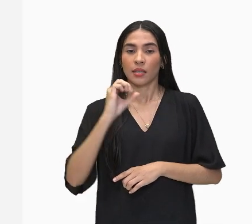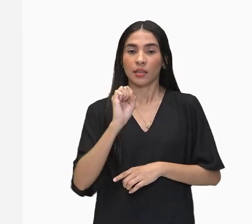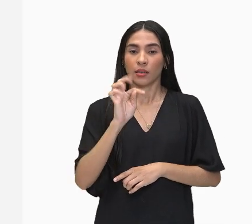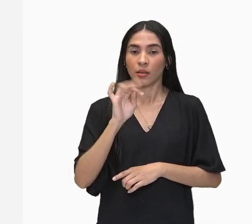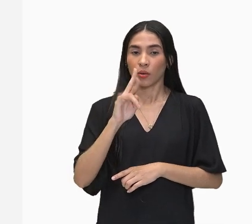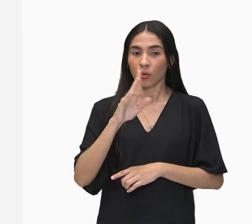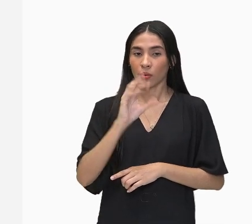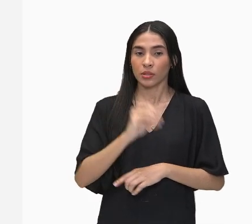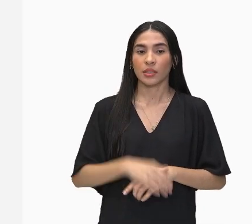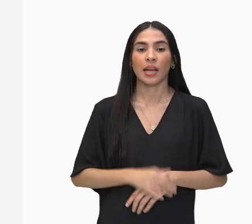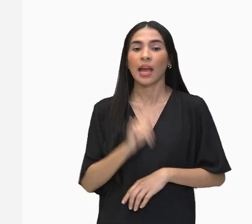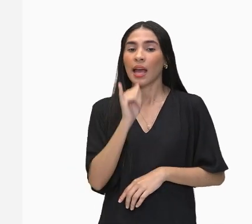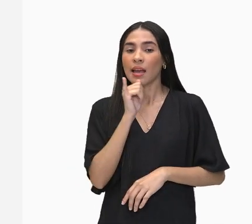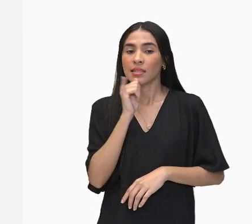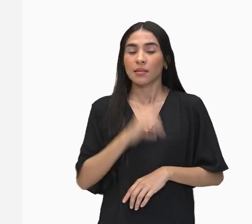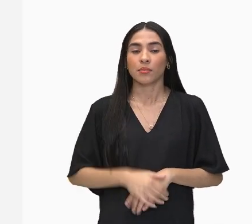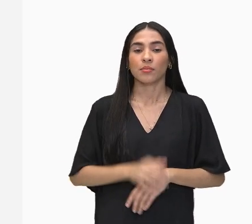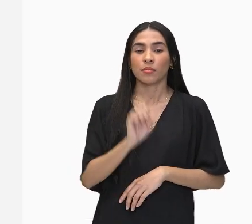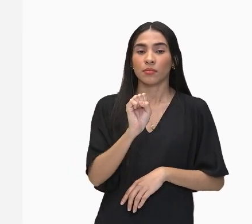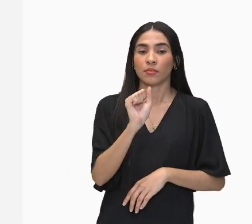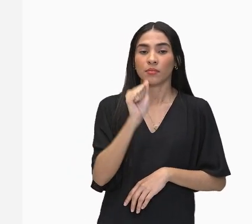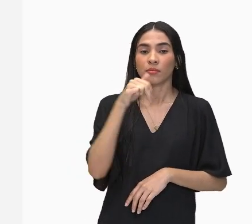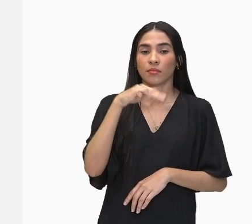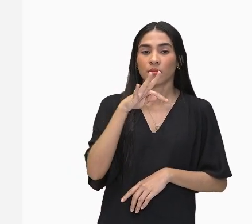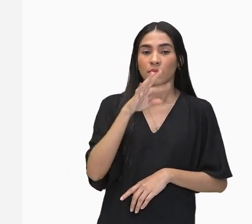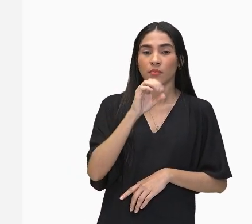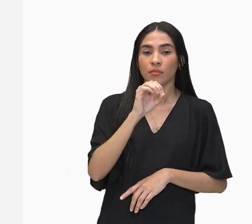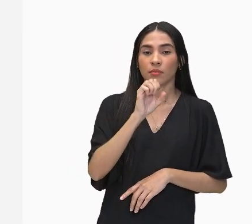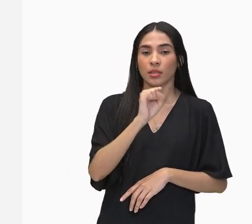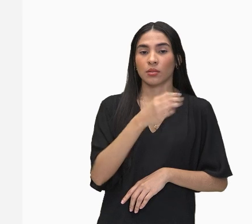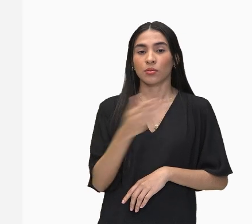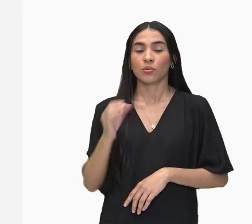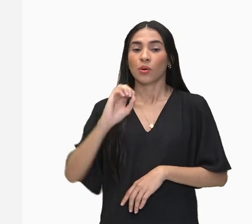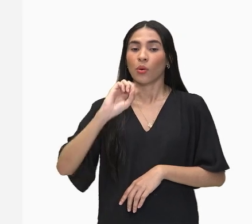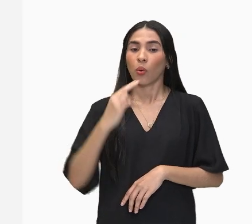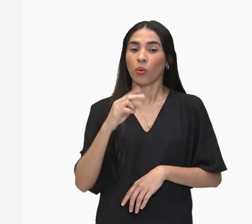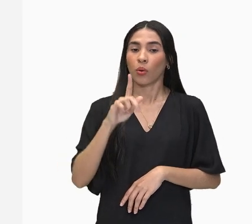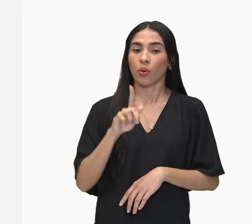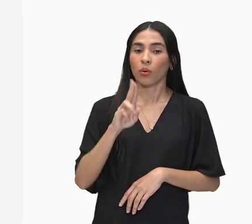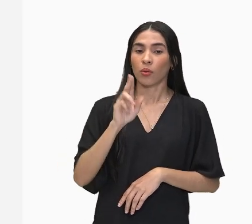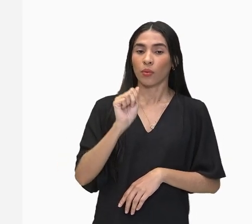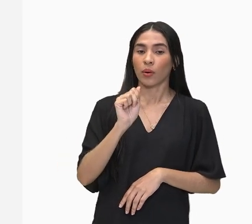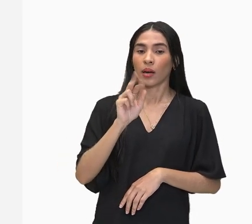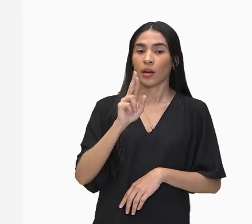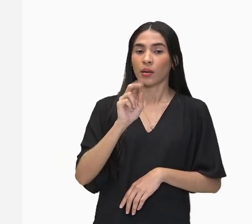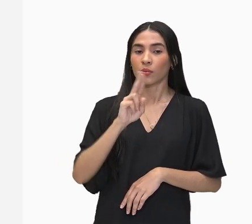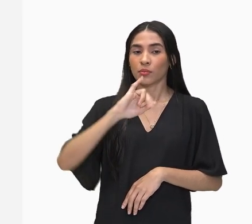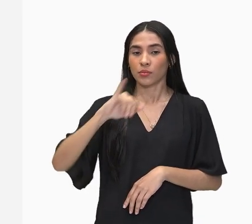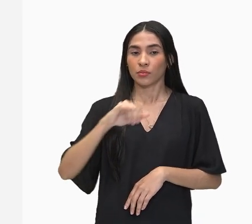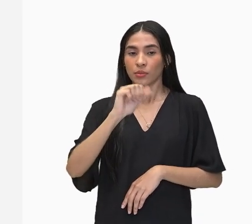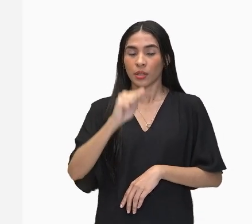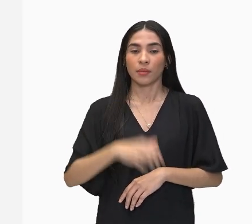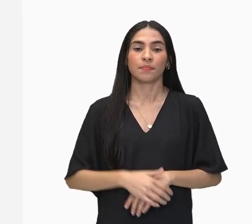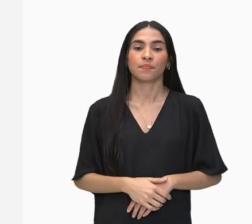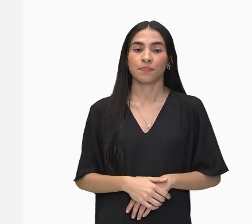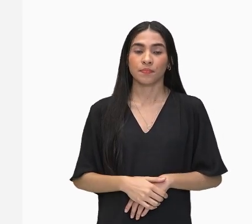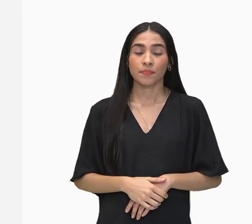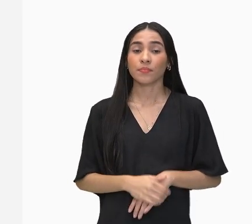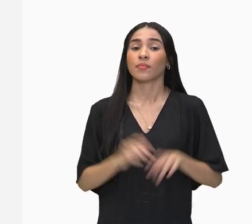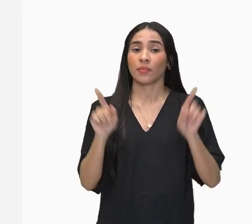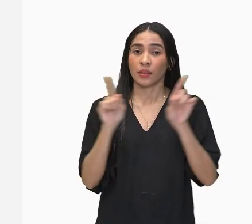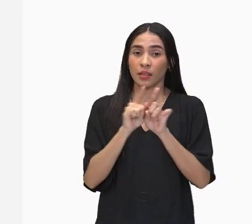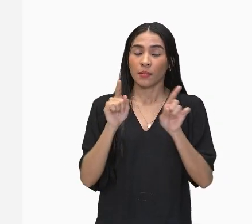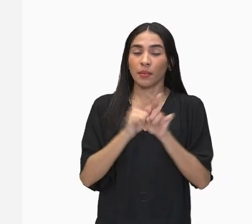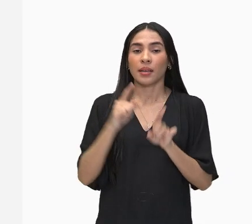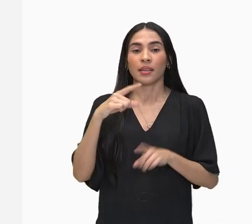a Guarujá. Inclui pequenas balsas até navios cruzeiros. E também nós temos